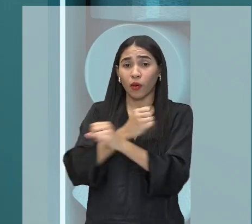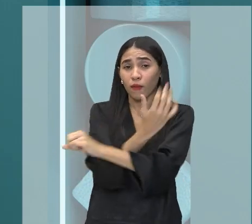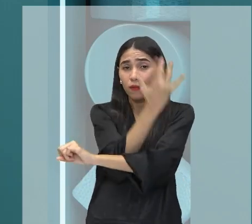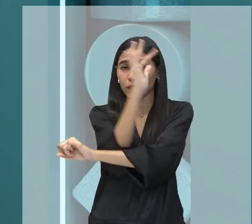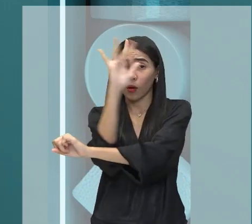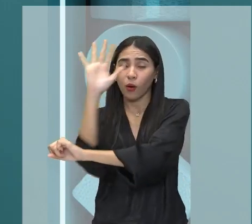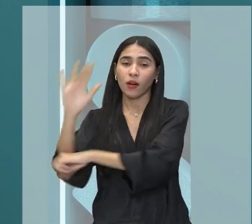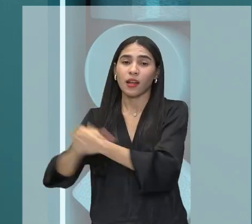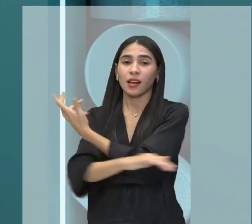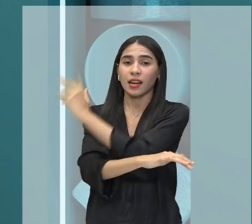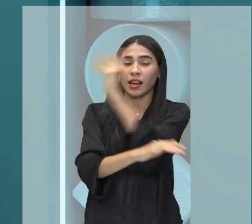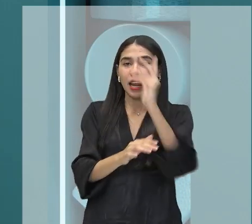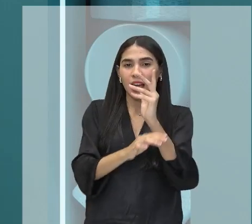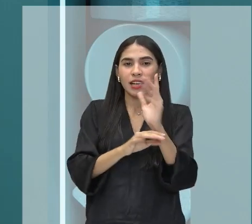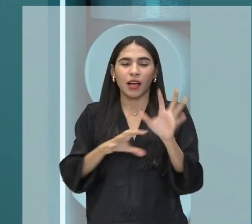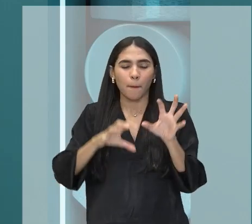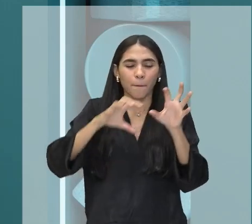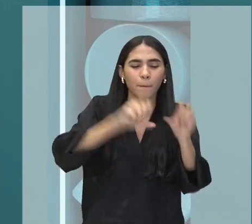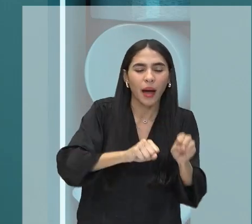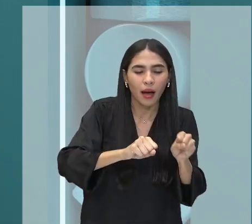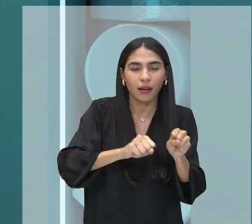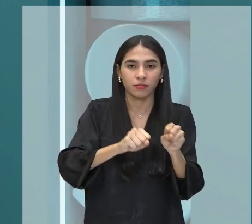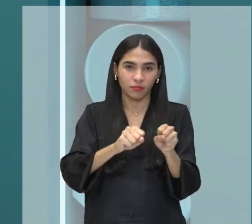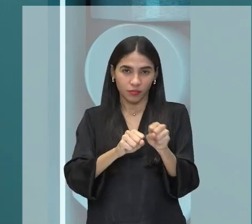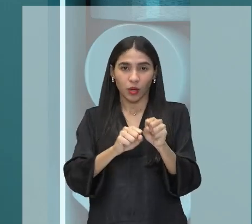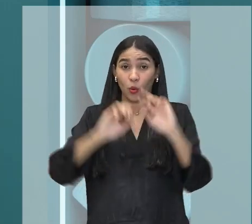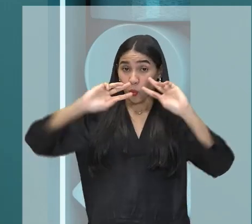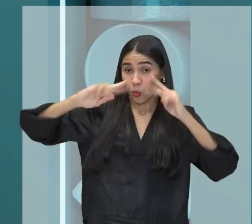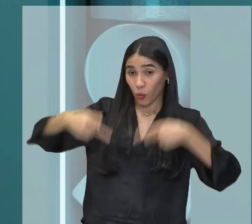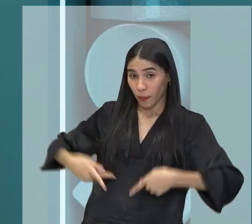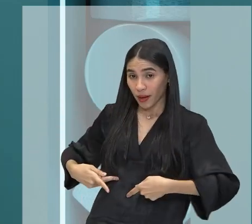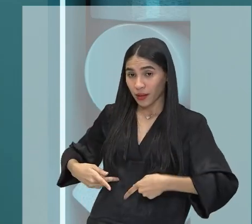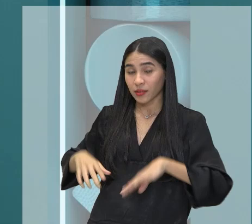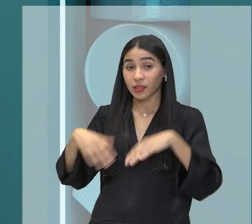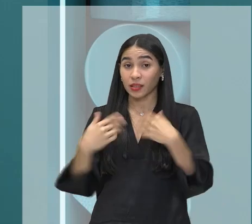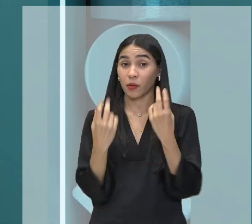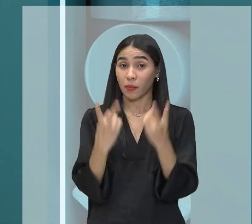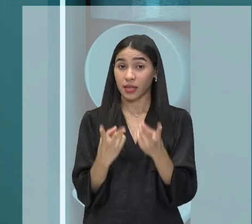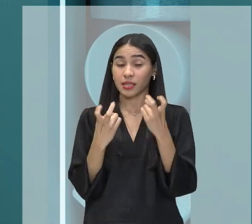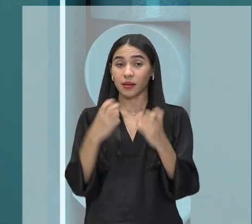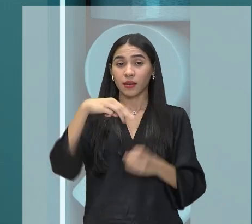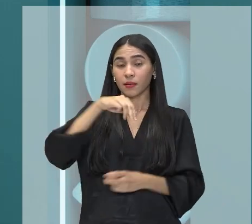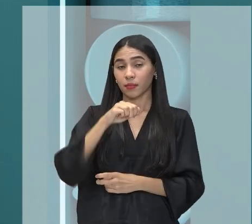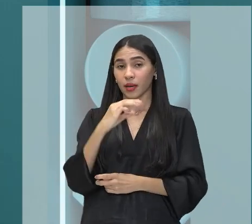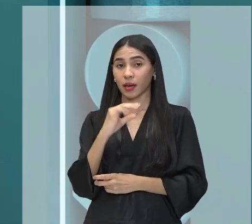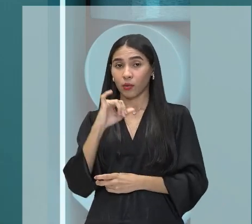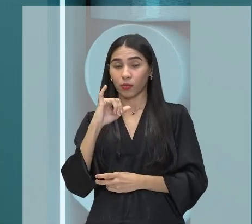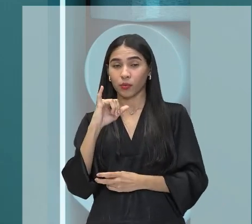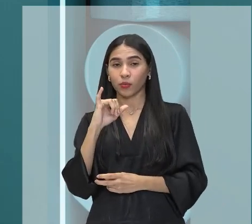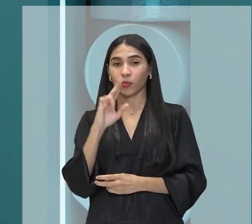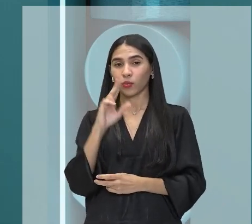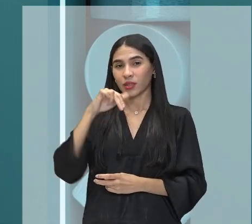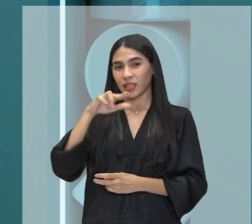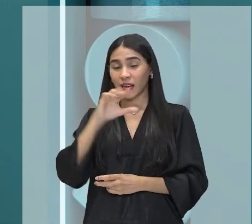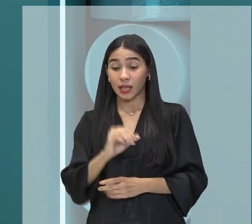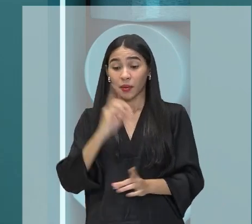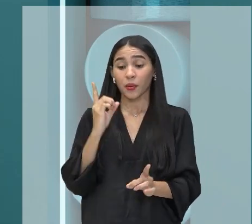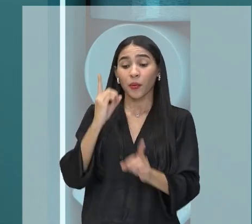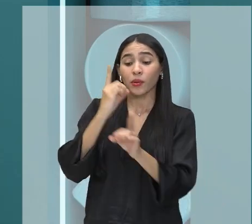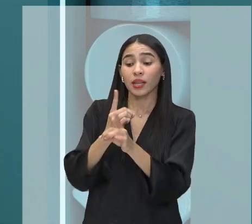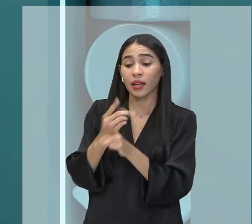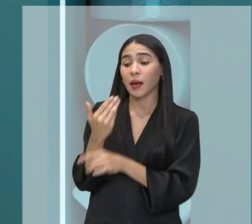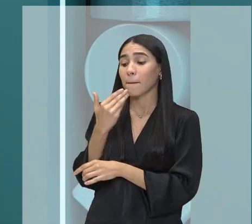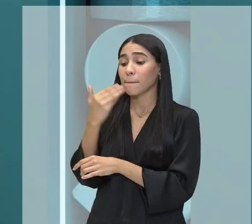que consome, que ataca os seres humanos. E observem que o Macunaíma, ele, ao encontrar, pede